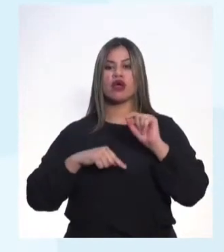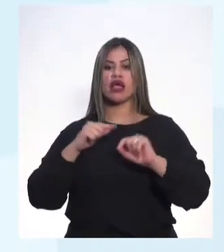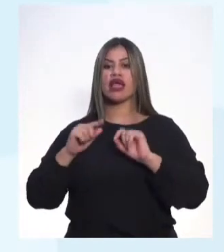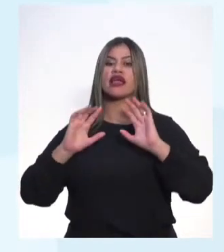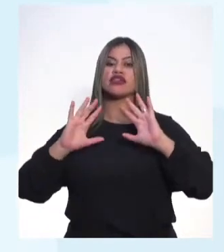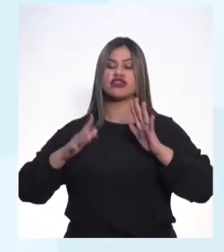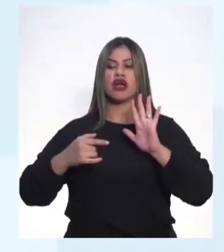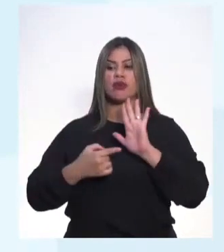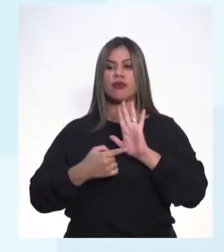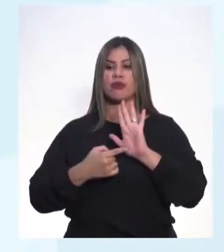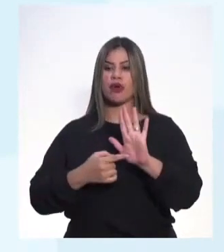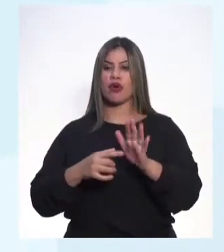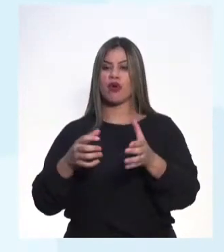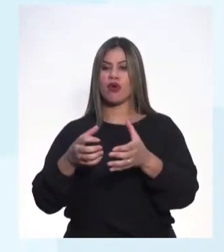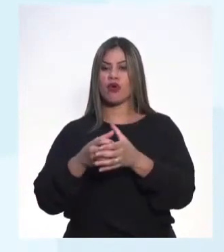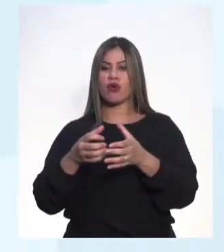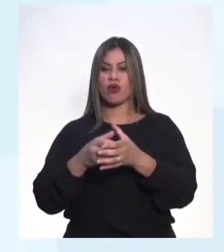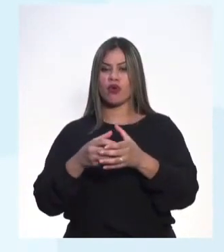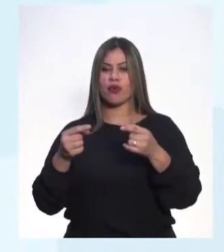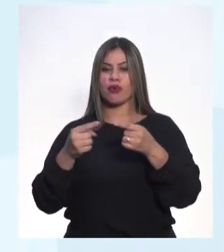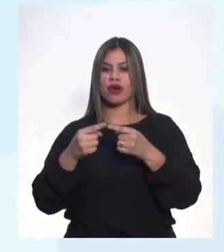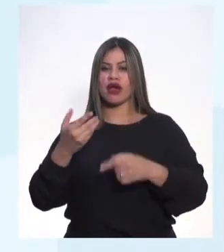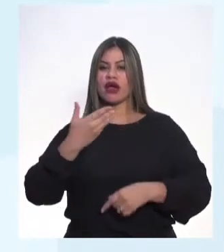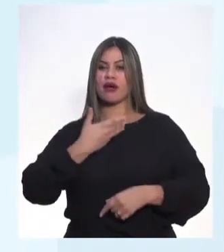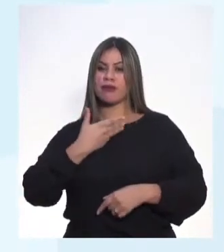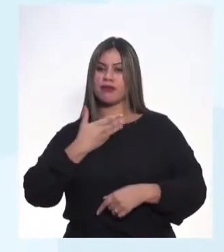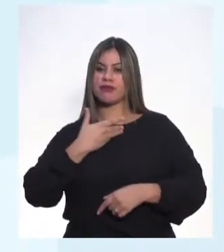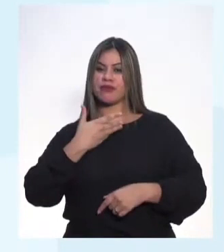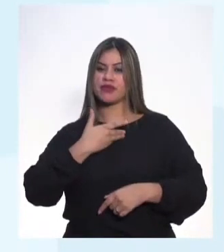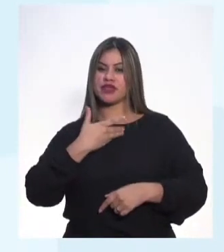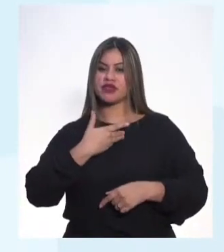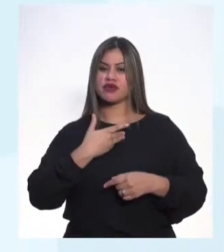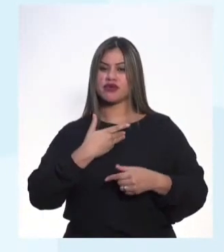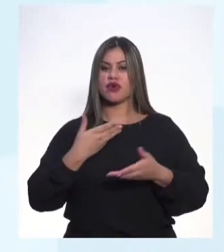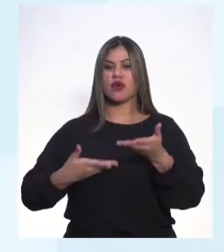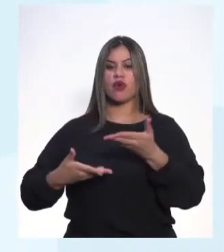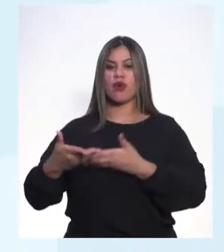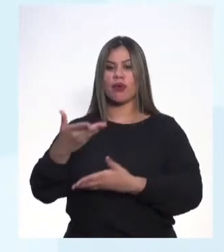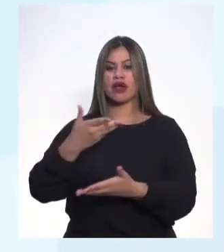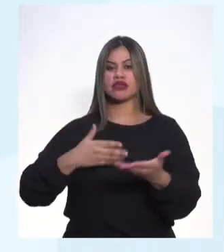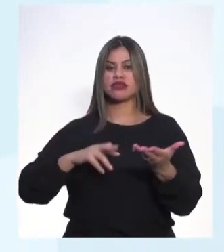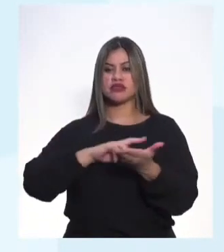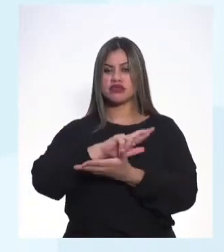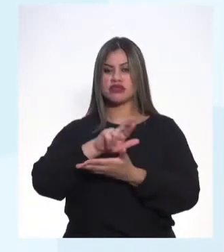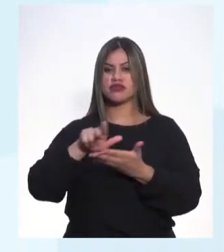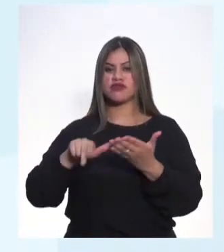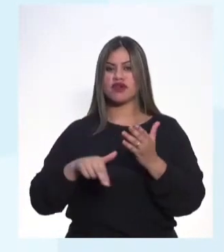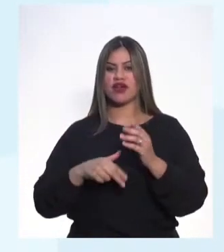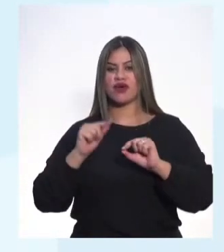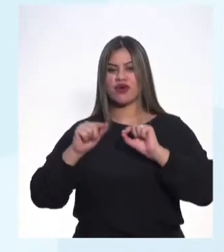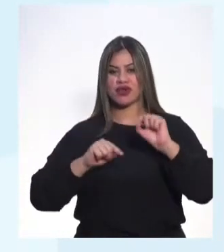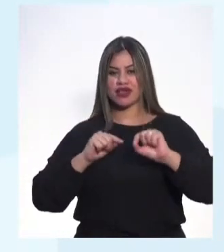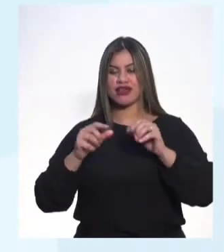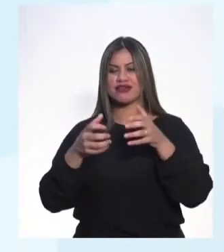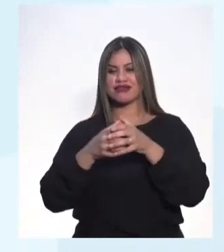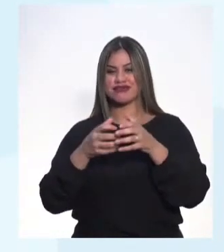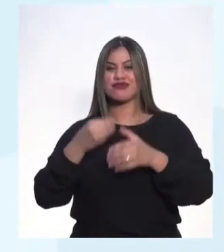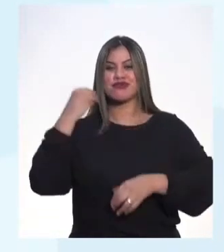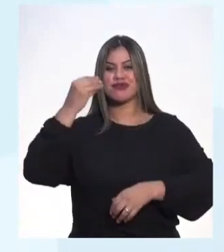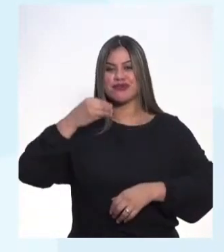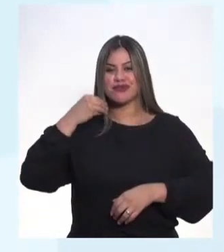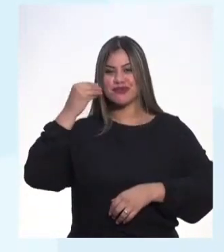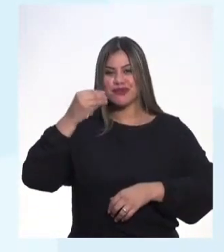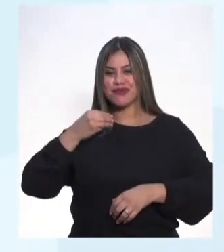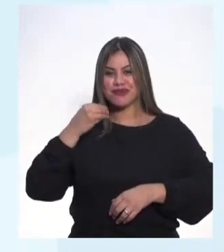já apresentam um grupo de amigos compartilhando um determinado conjunto de experiências,